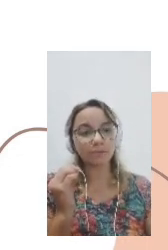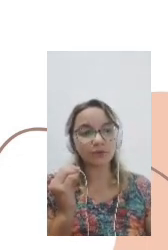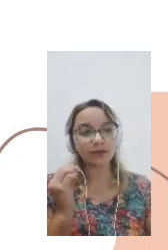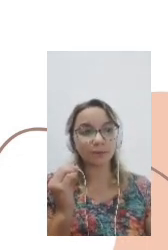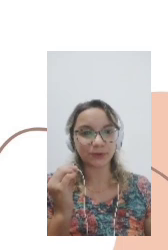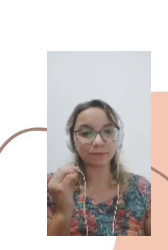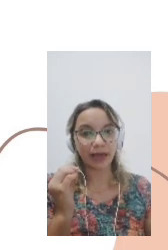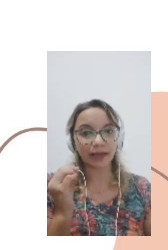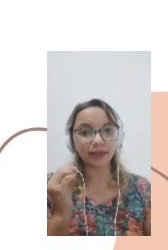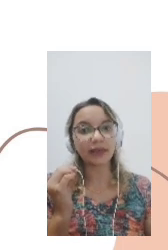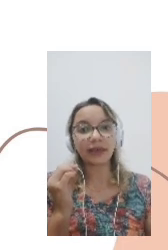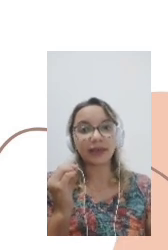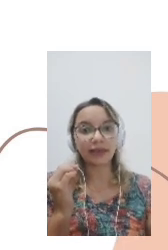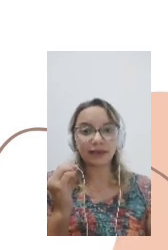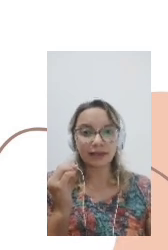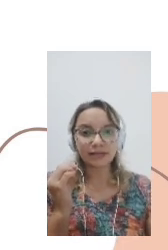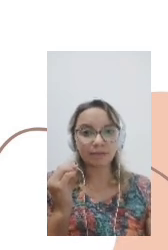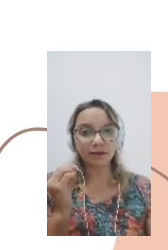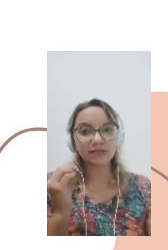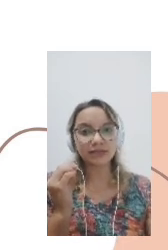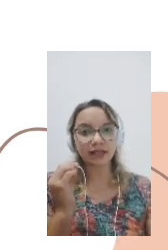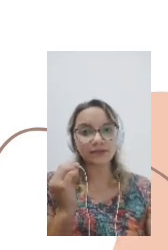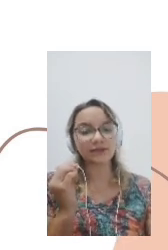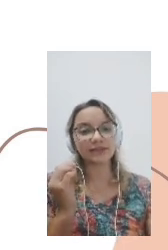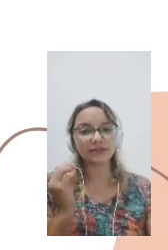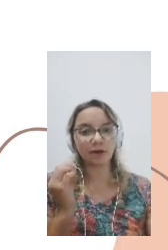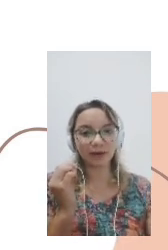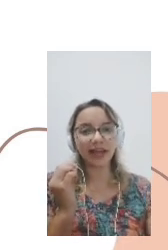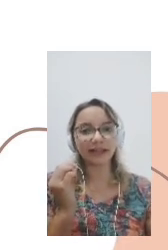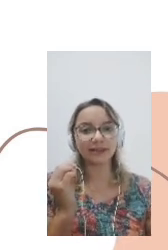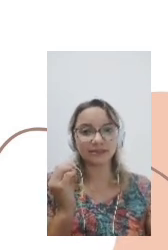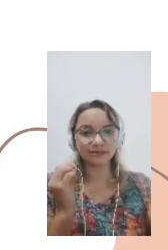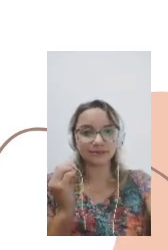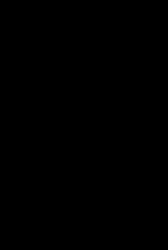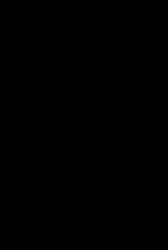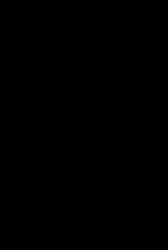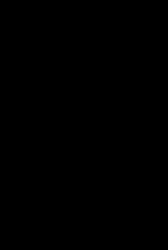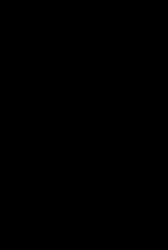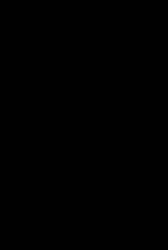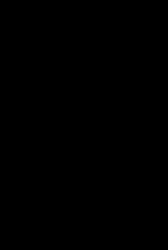Instagram, museu.miac, e esperamos visitações. Obrigada!